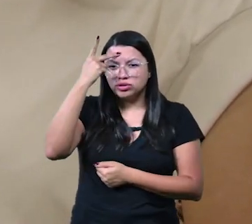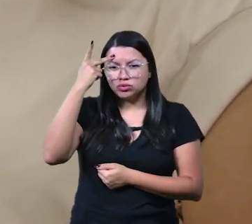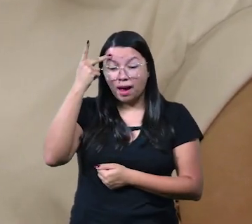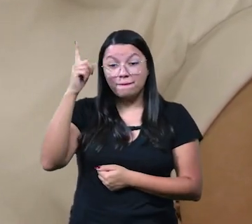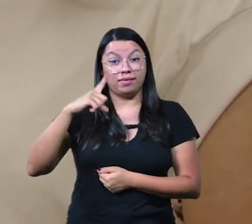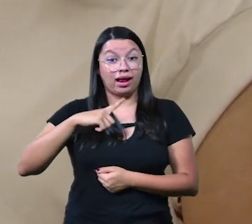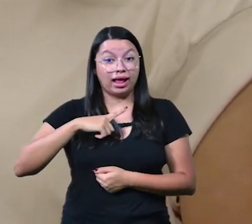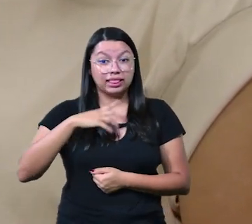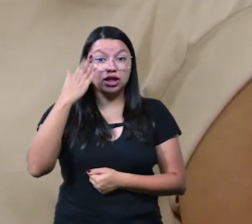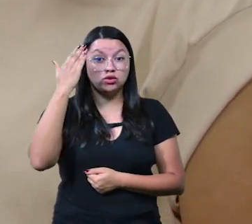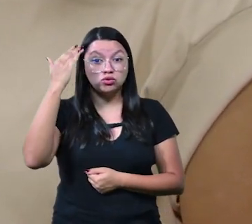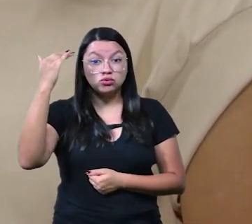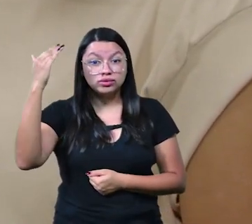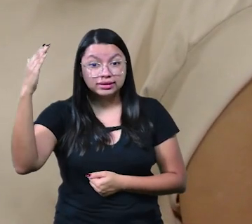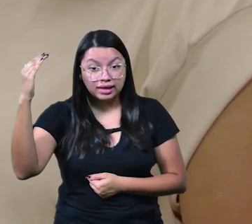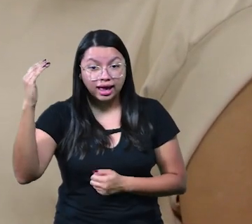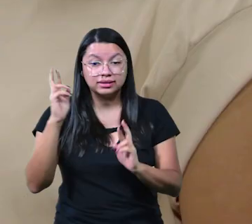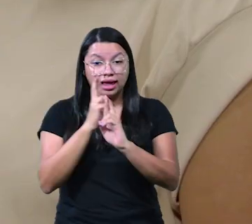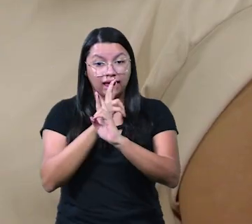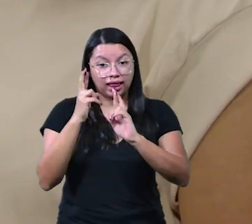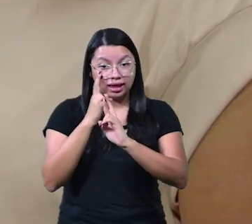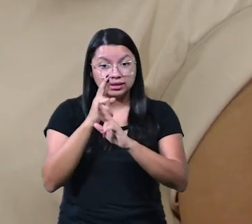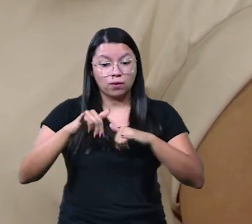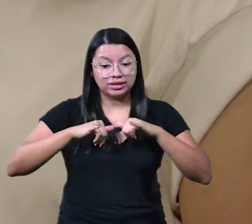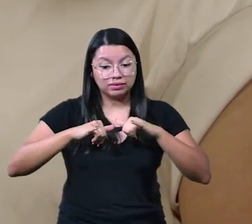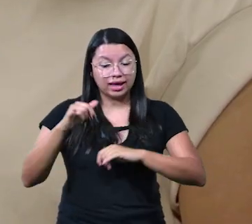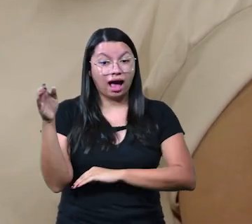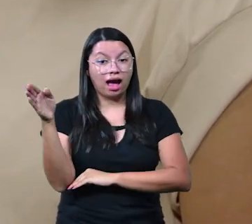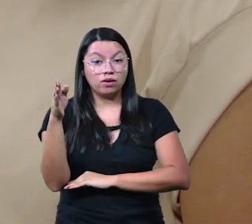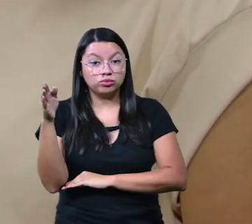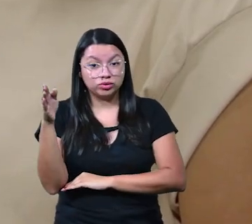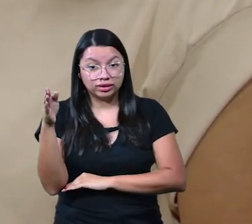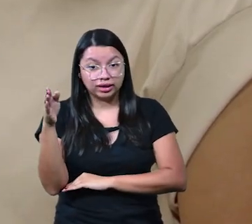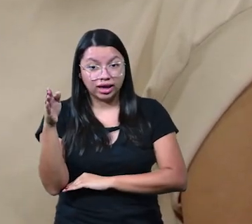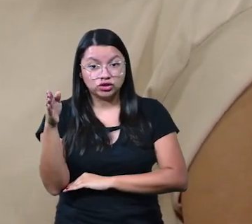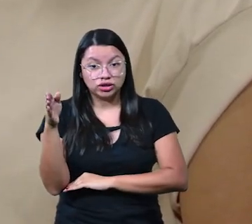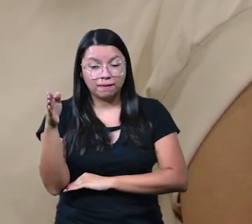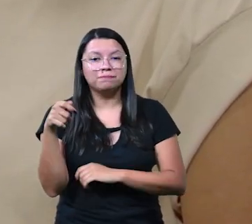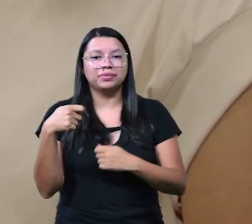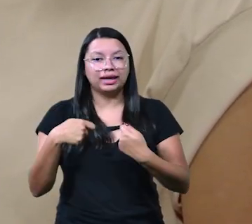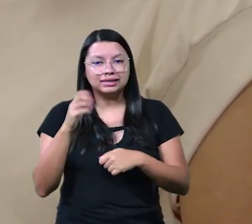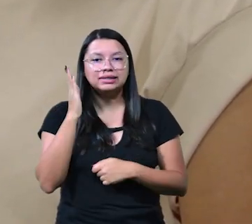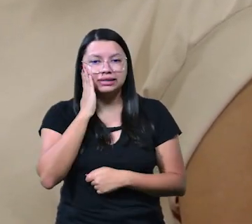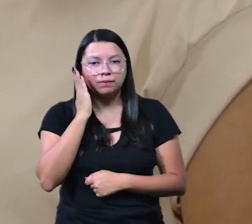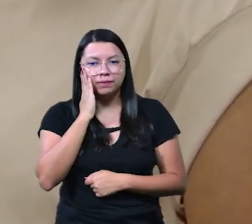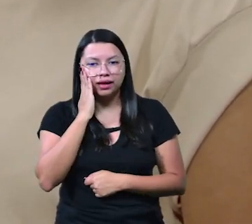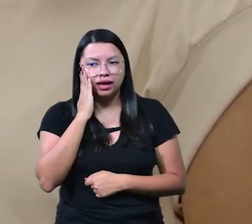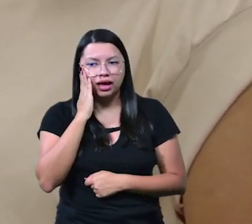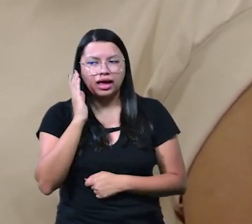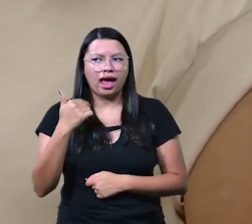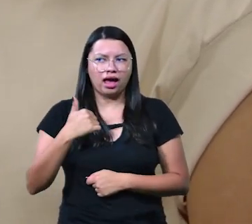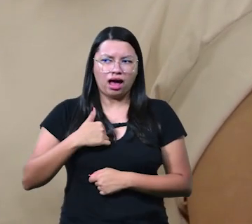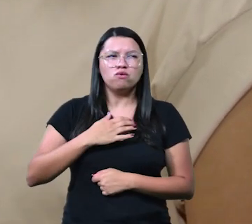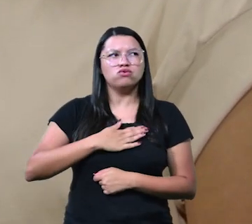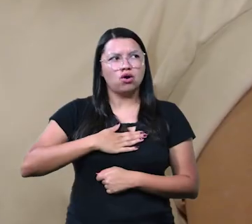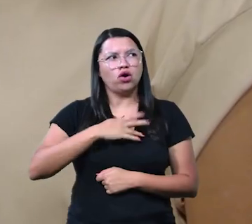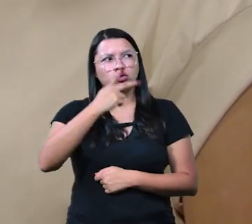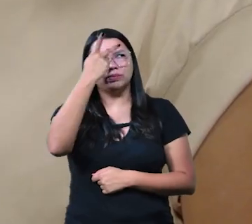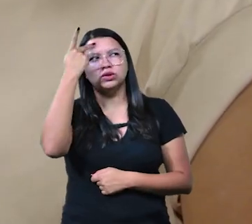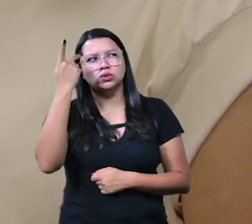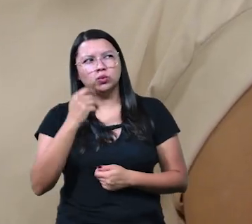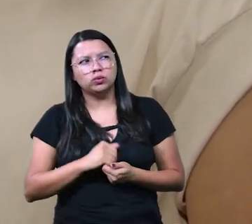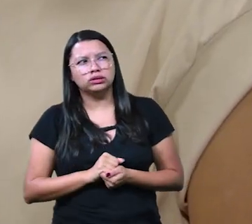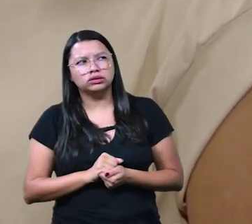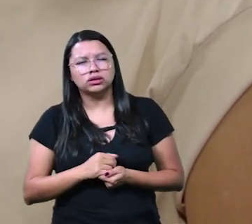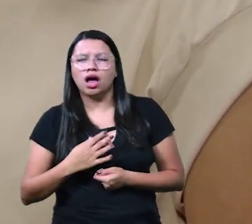trabalho aí relacionado à hospitalidade, a gente precisa ter essa predisposição. Sim, eu sou uma pessoa que gosto de gente, que